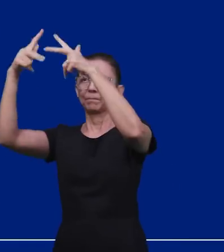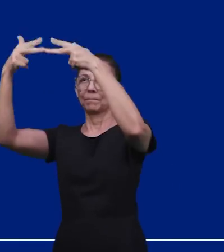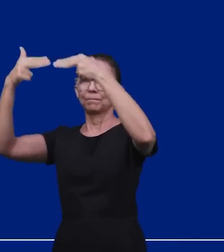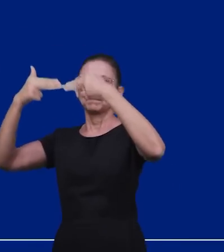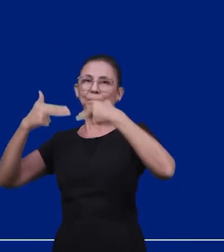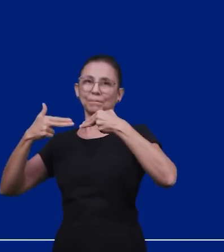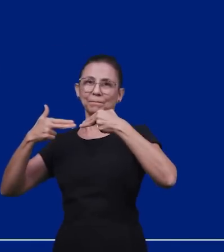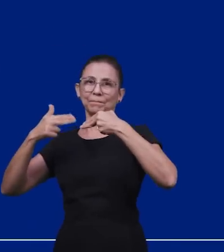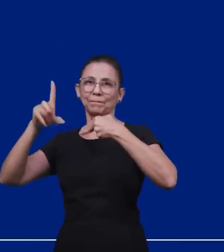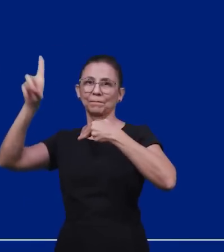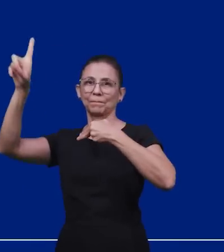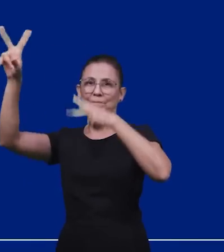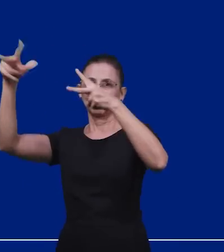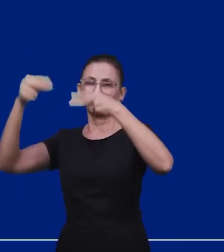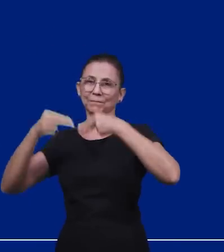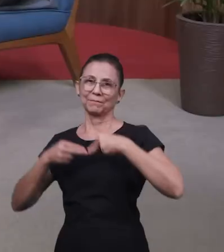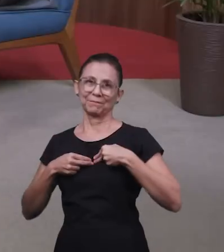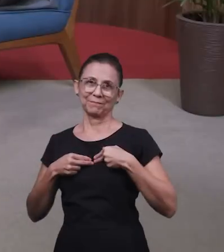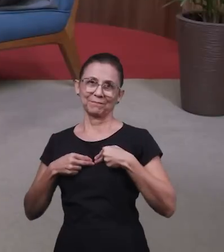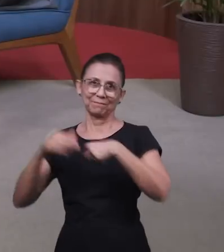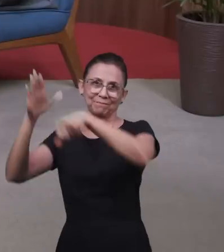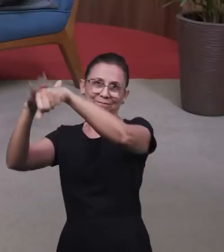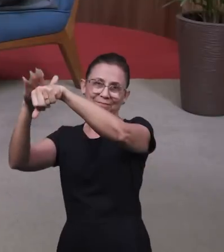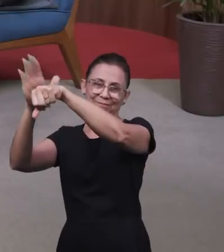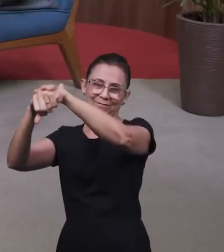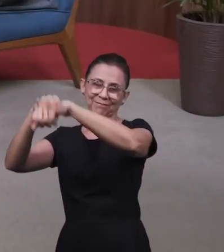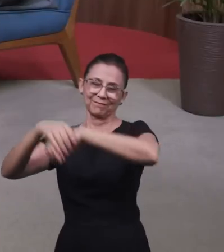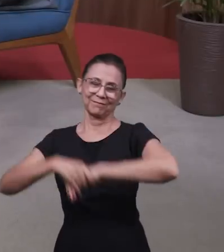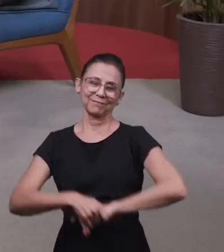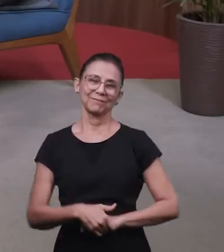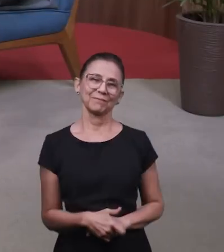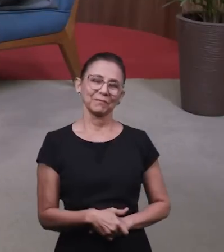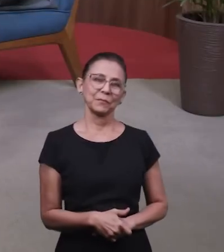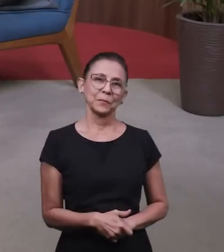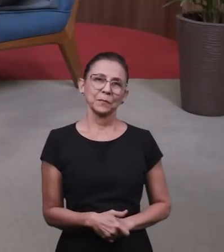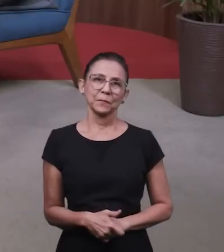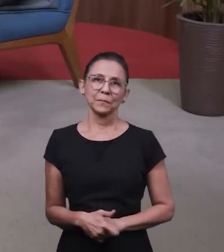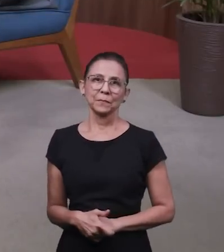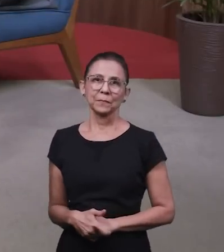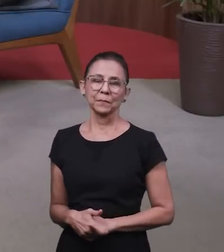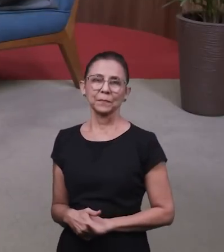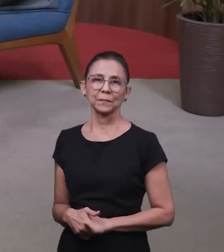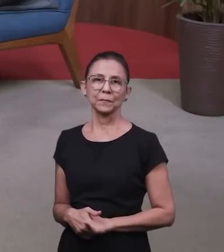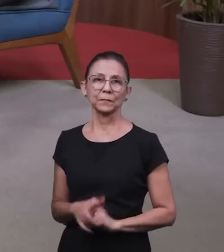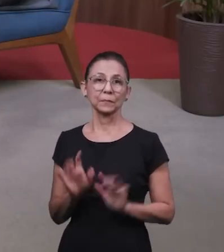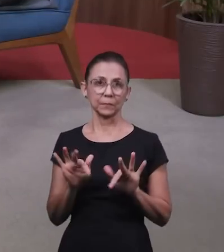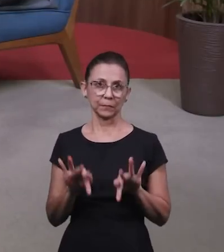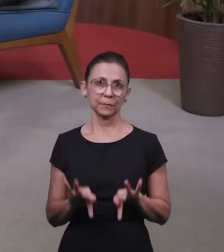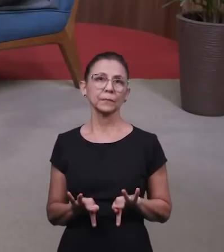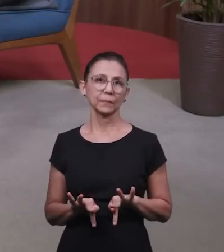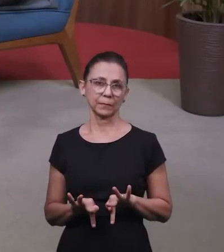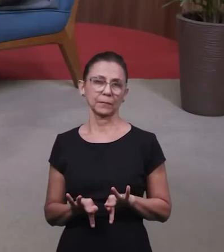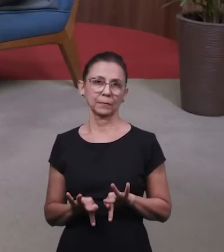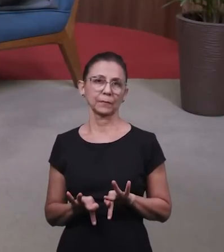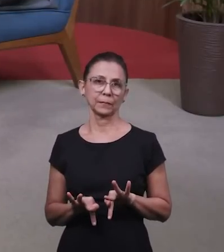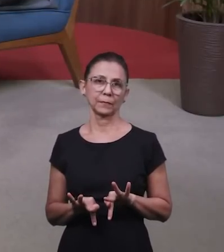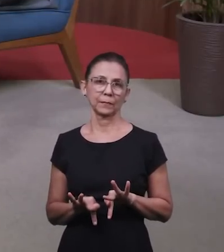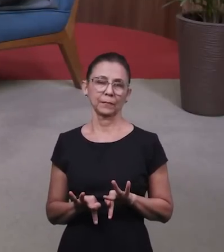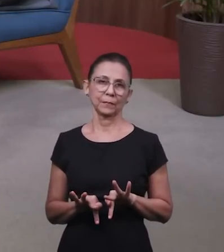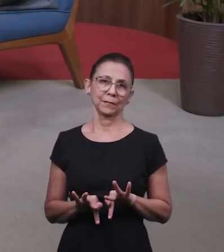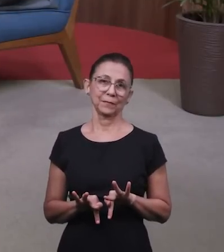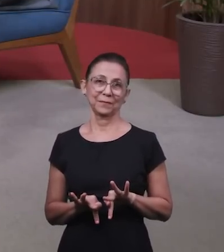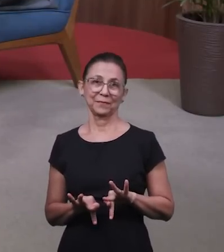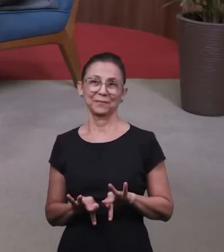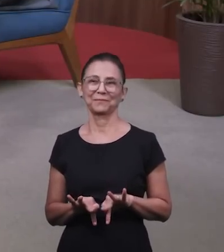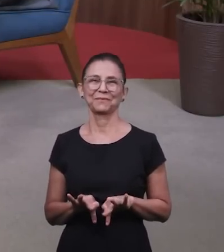dom, É dom de de Deus, Deus. é dádiva Glória a de Deus. Deus, é um Maravilha. presente de Deus, né? Bom, A gente já está caminhando para o final,